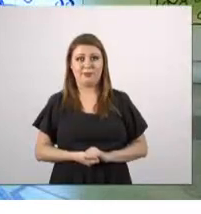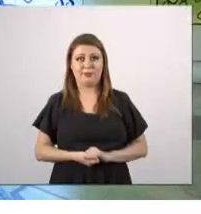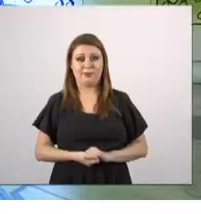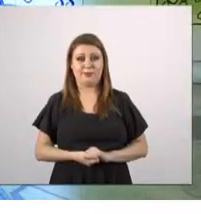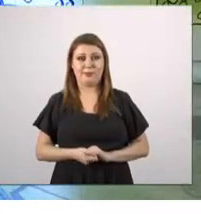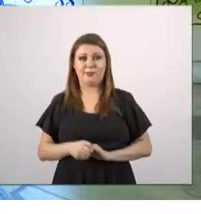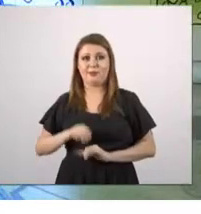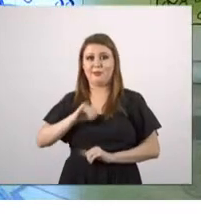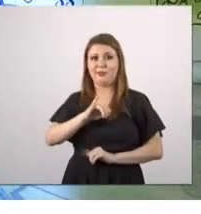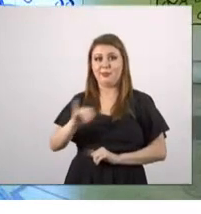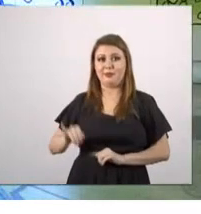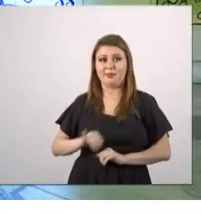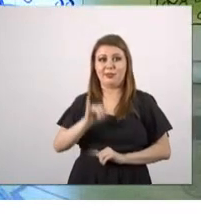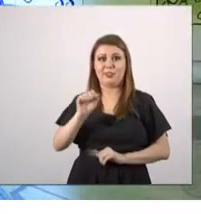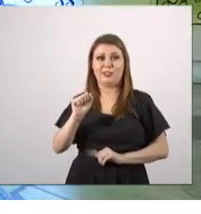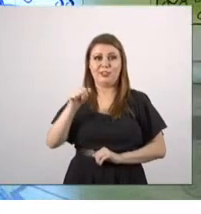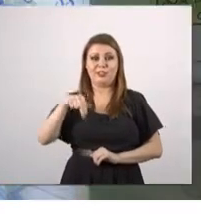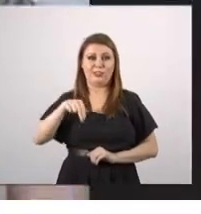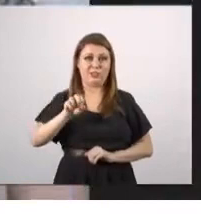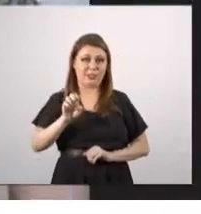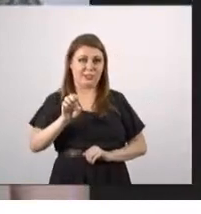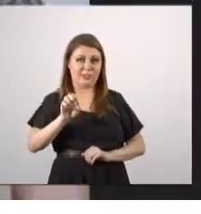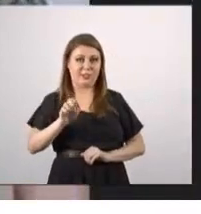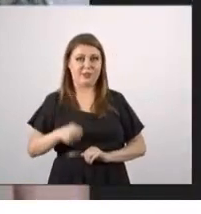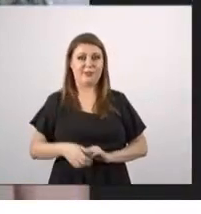Jane Catarina de Abreu Nabo.